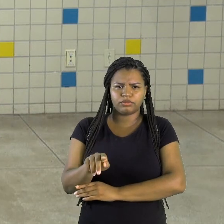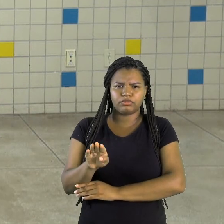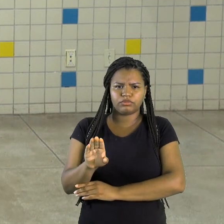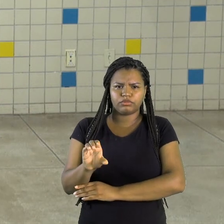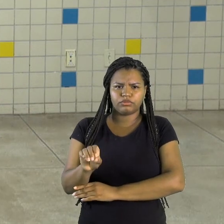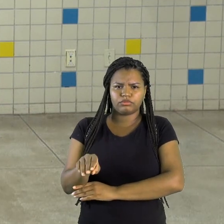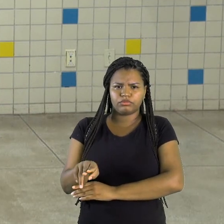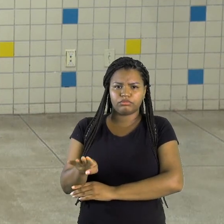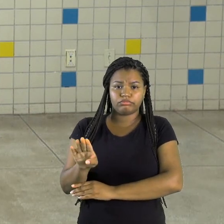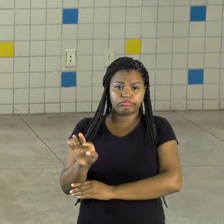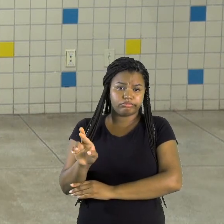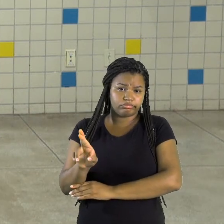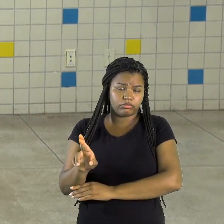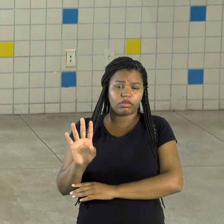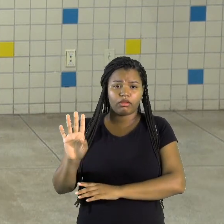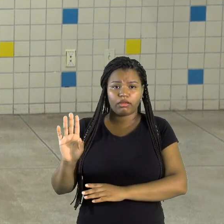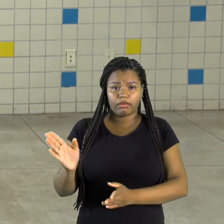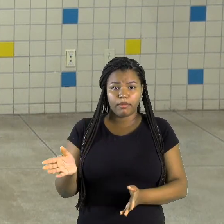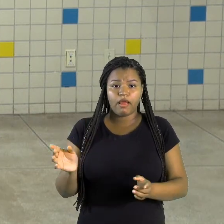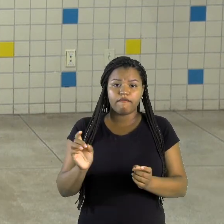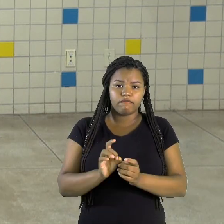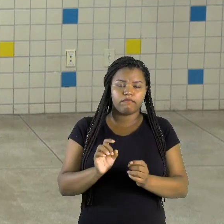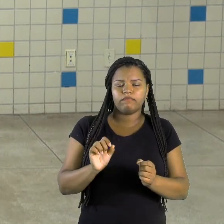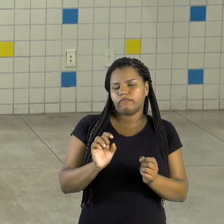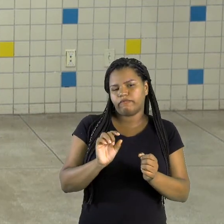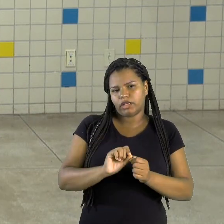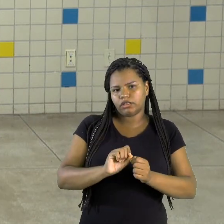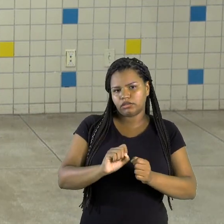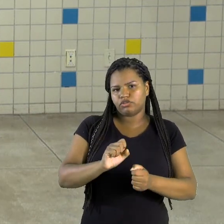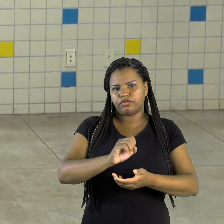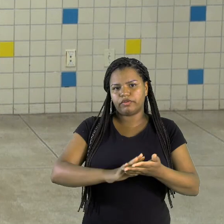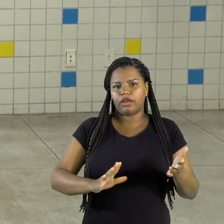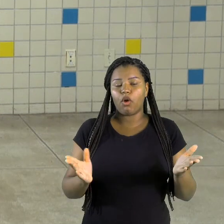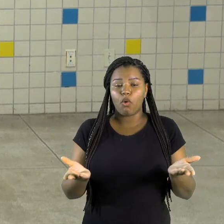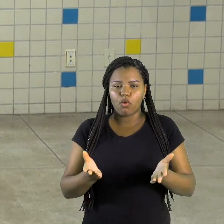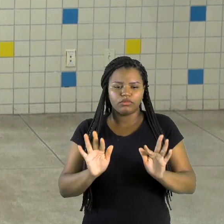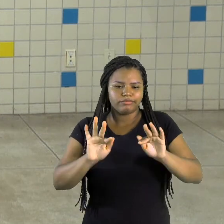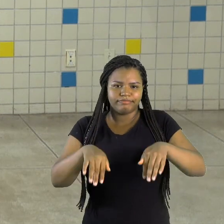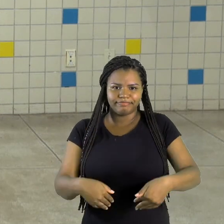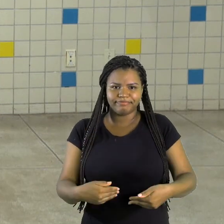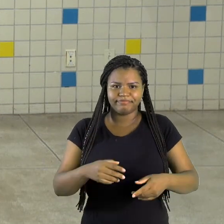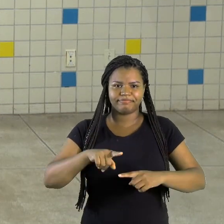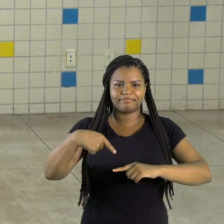para realizar suas atividades. Por hoje, ficamos aqui, até a nossa próxima aula.